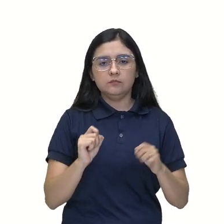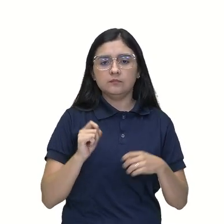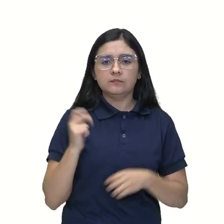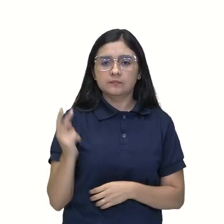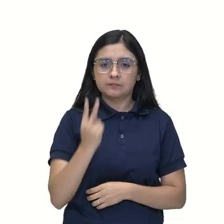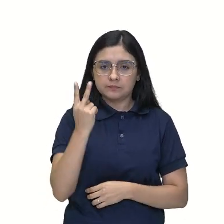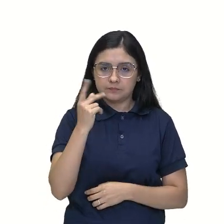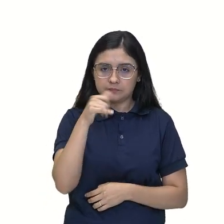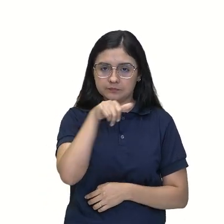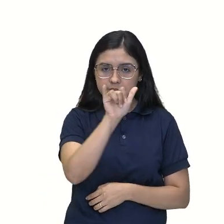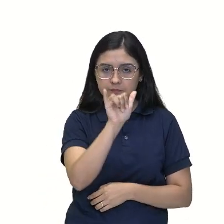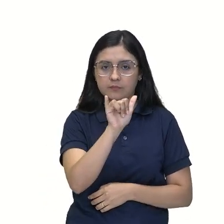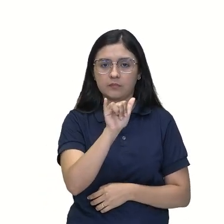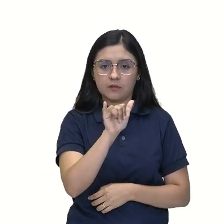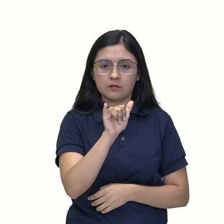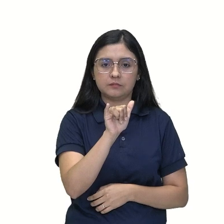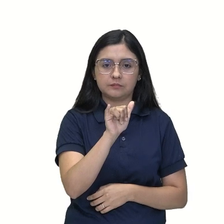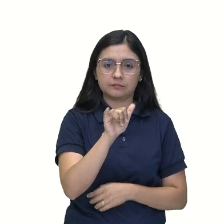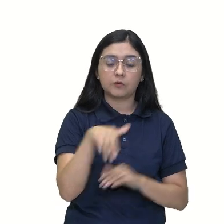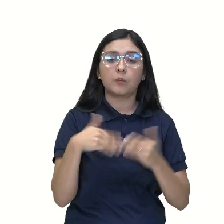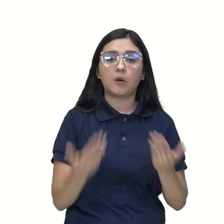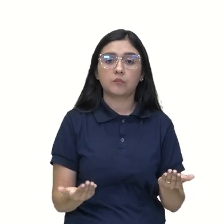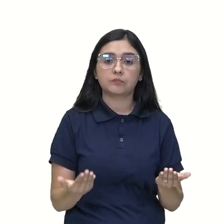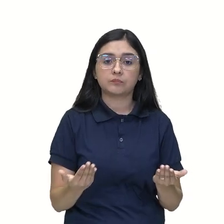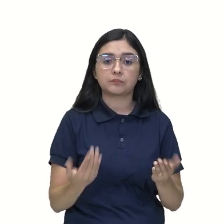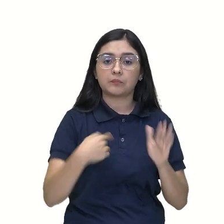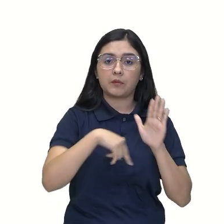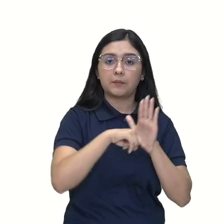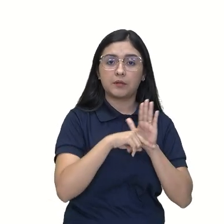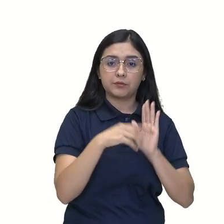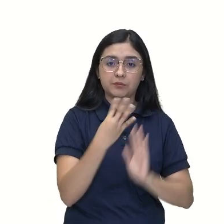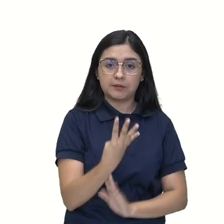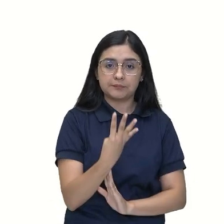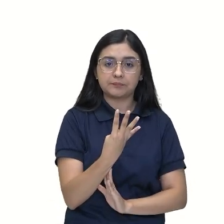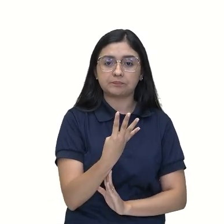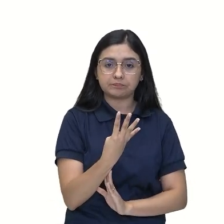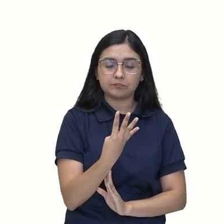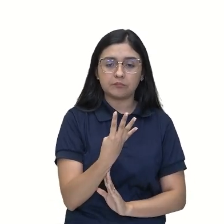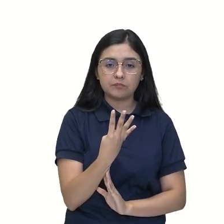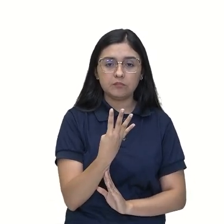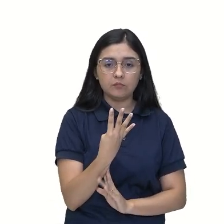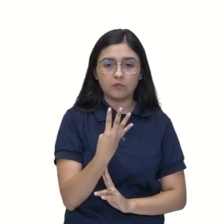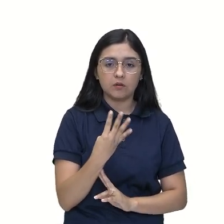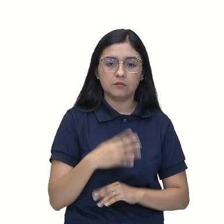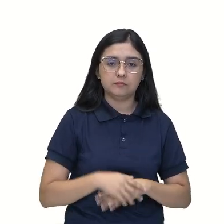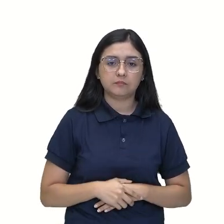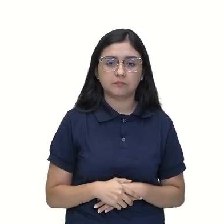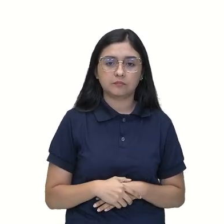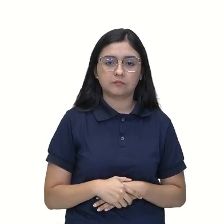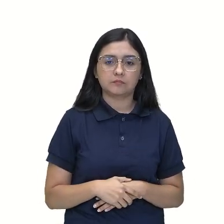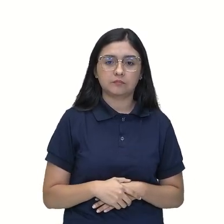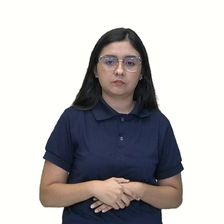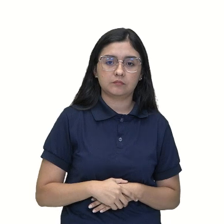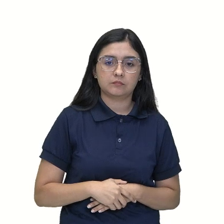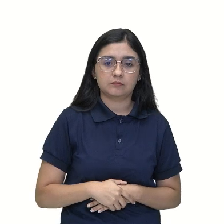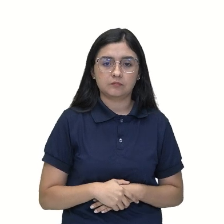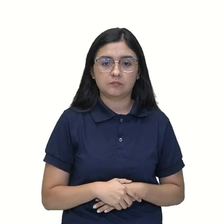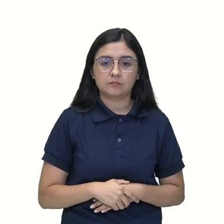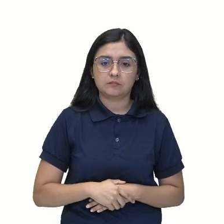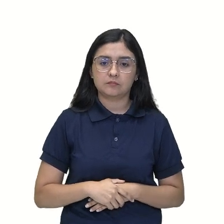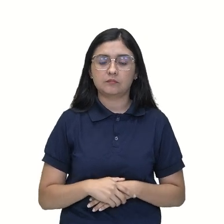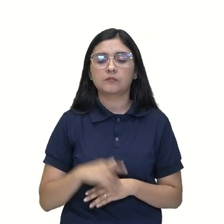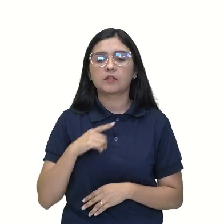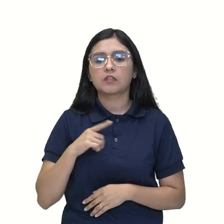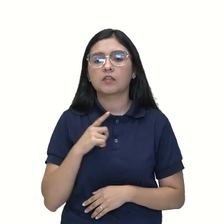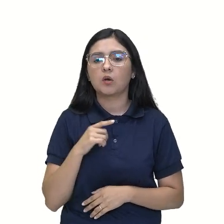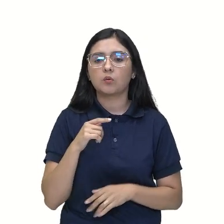de y é quanto? Menos 4. Então, no lugar aqui de